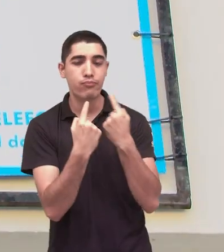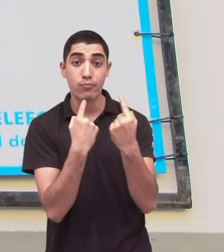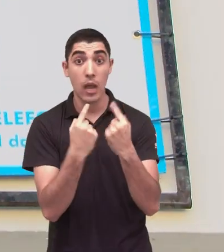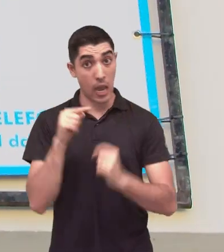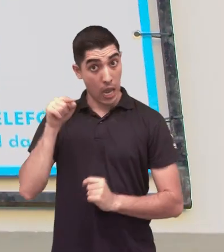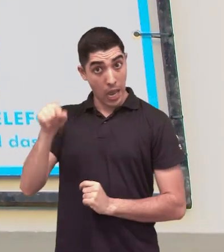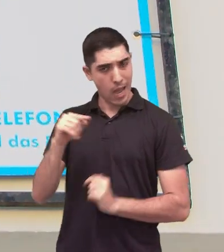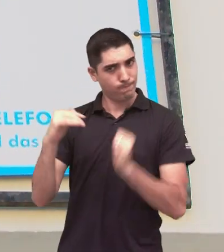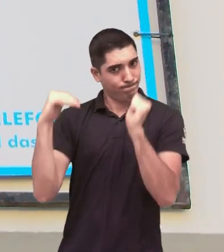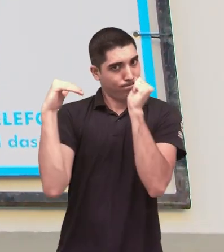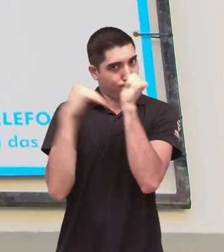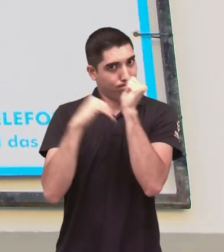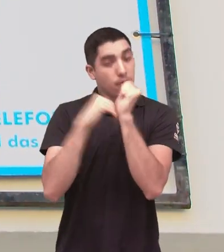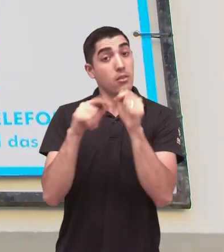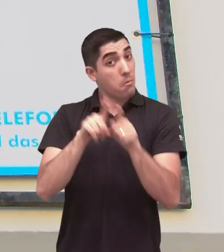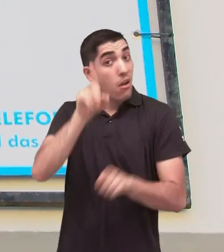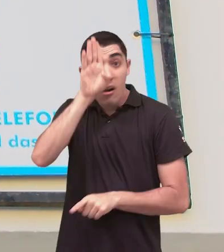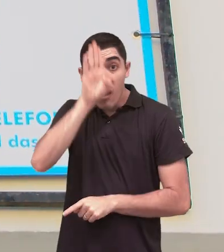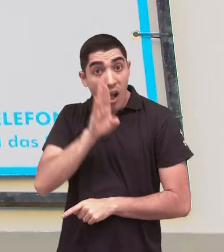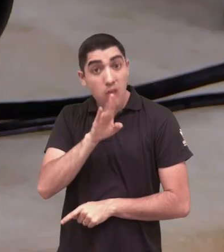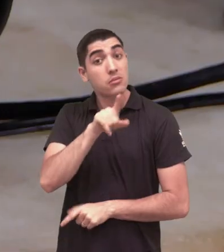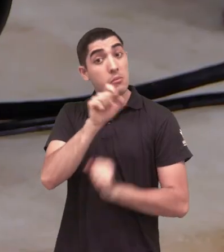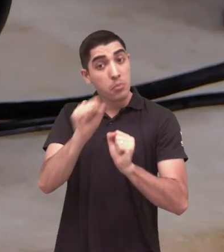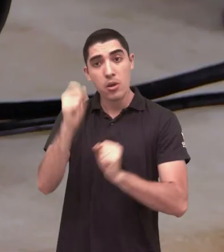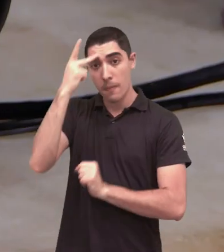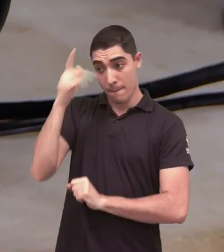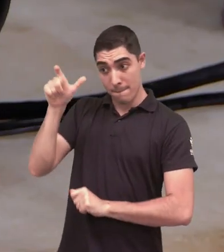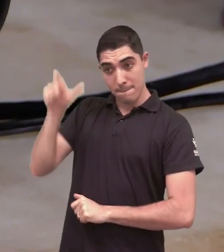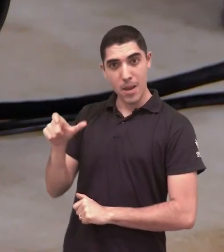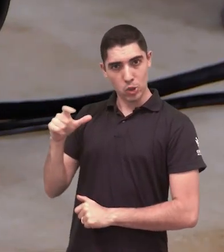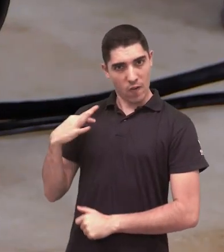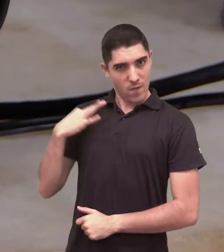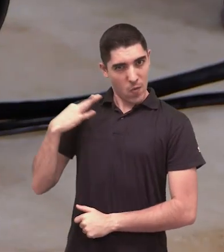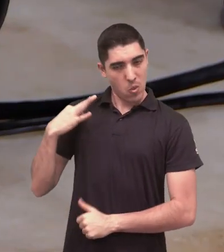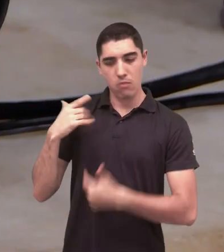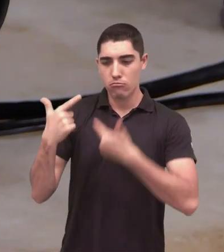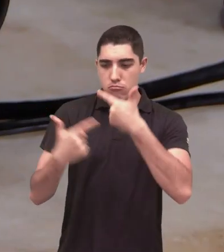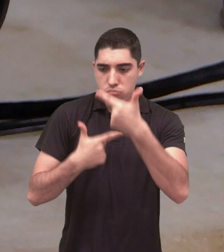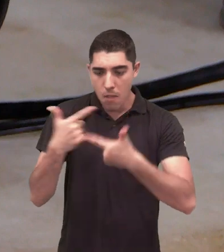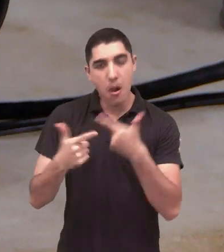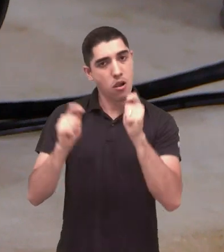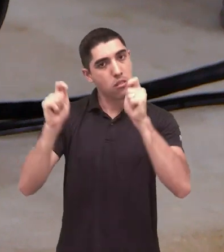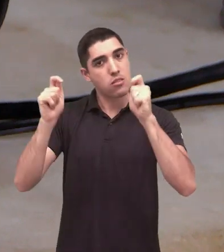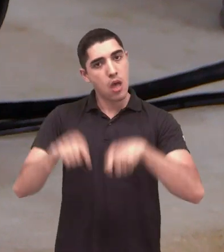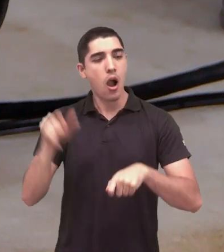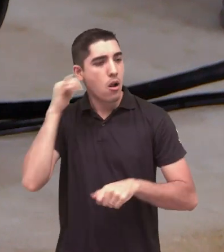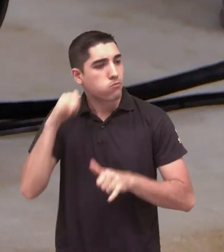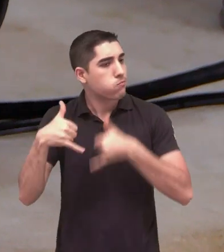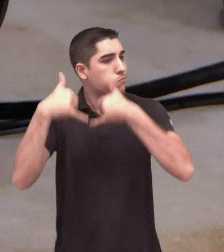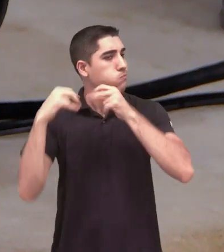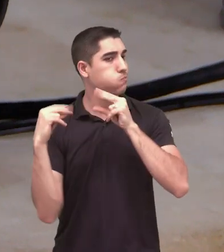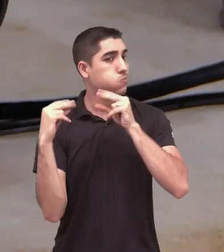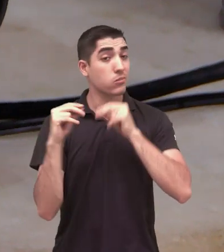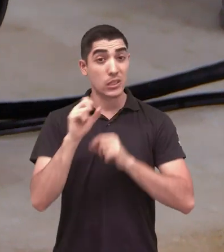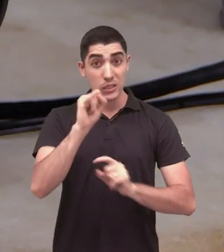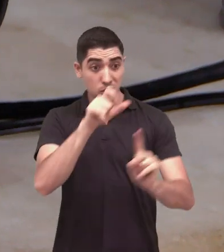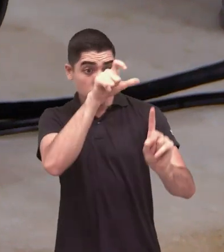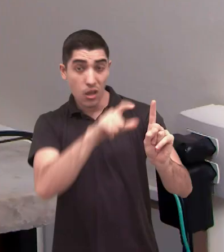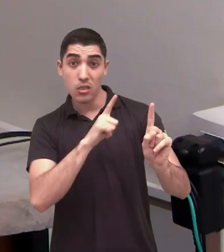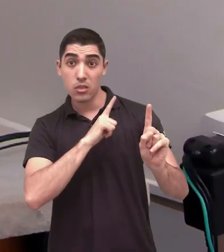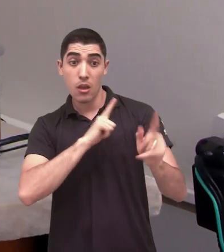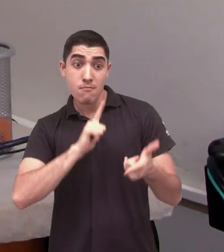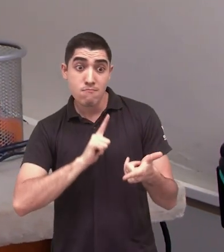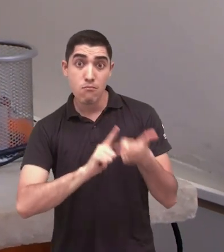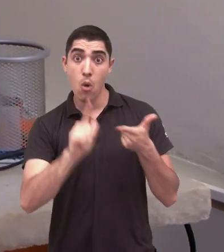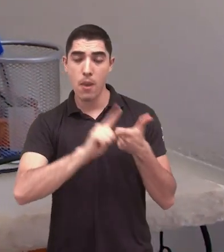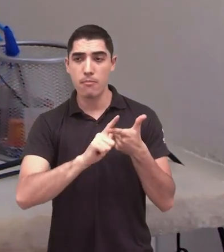O serviço é sigiloso, gratuito e possui voluntários treinados para oferecer suporte para quem estiver em